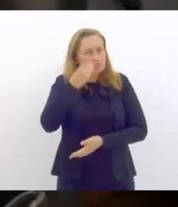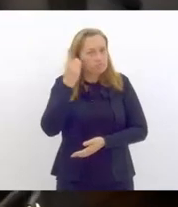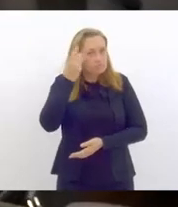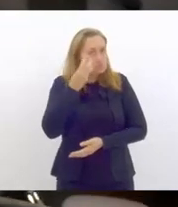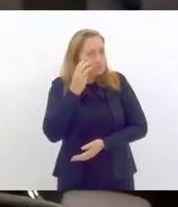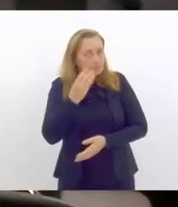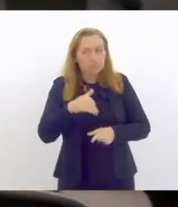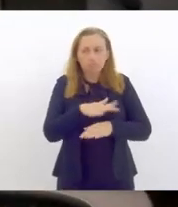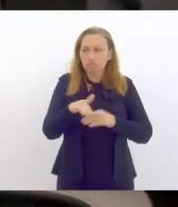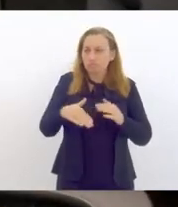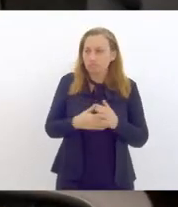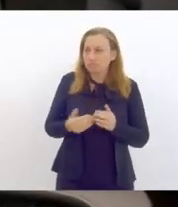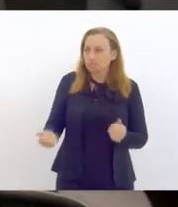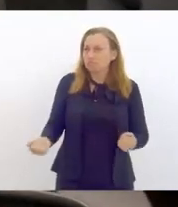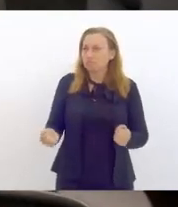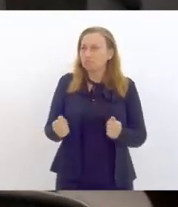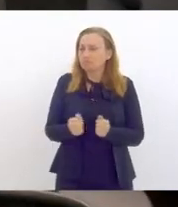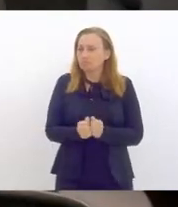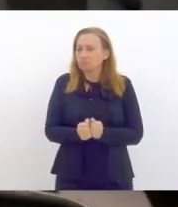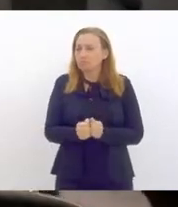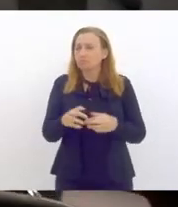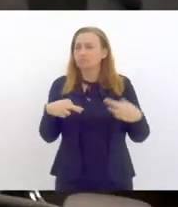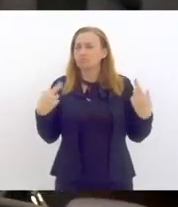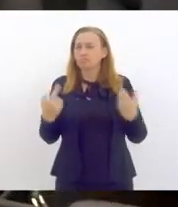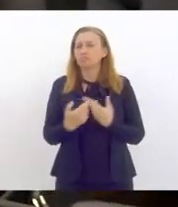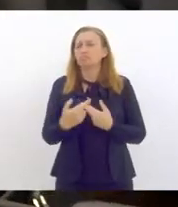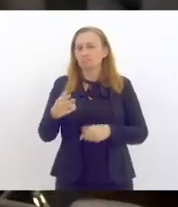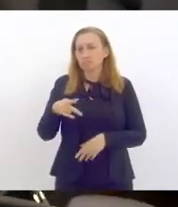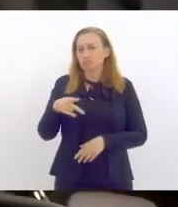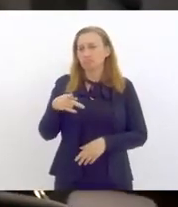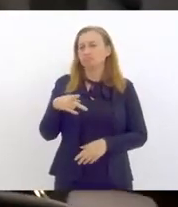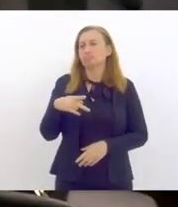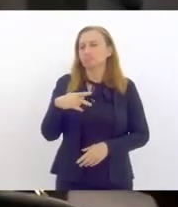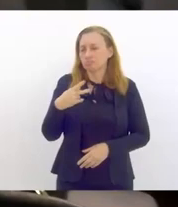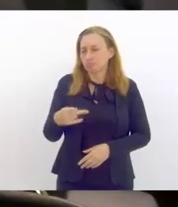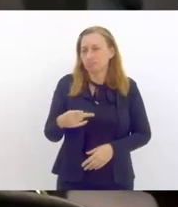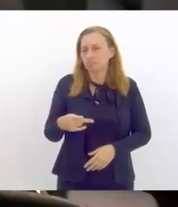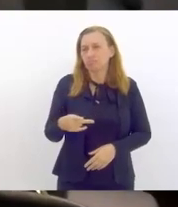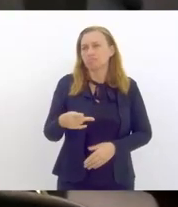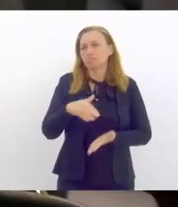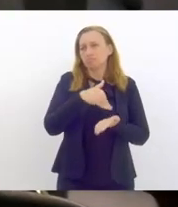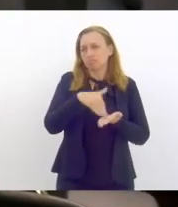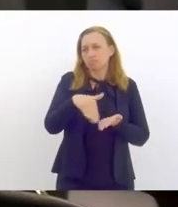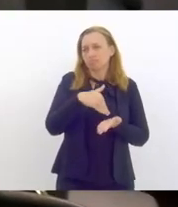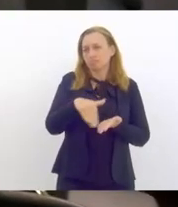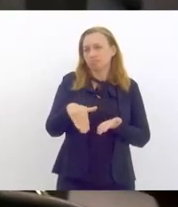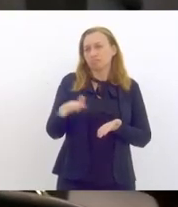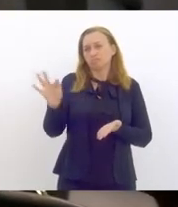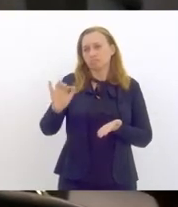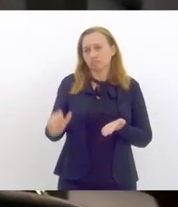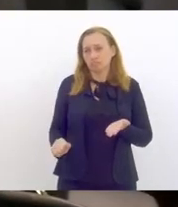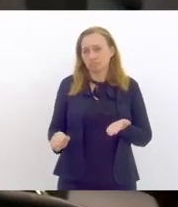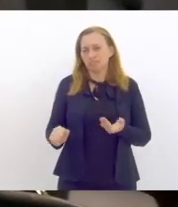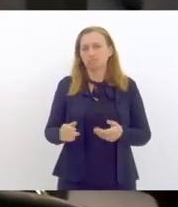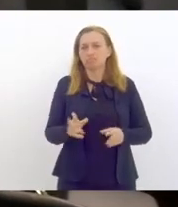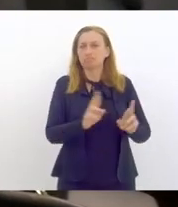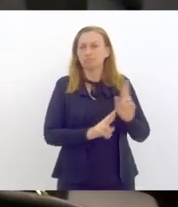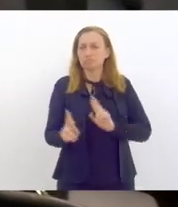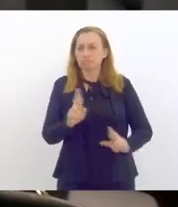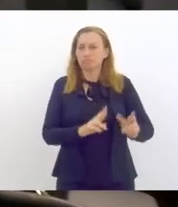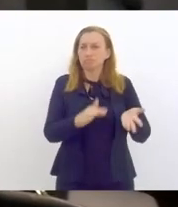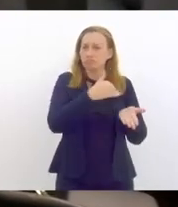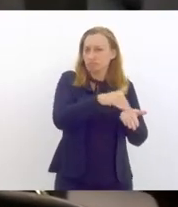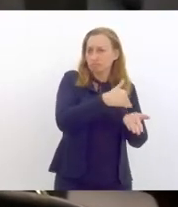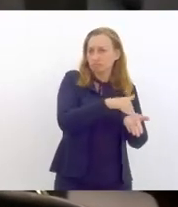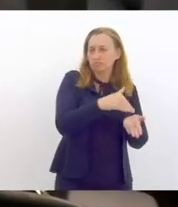valdec todo mundo que tava presente na Ferreirinha foi isso que a secretaria de fazenda disse em relação a